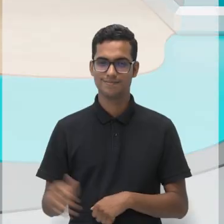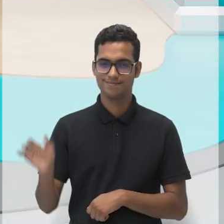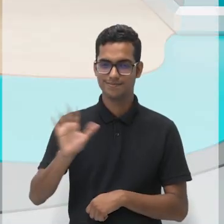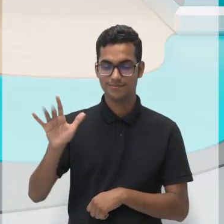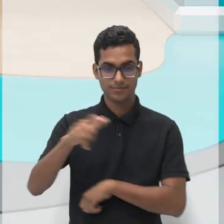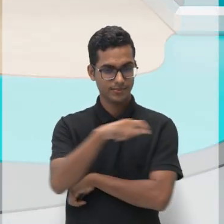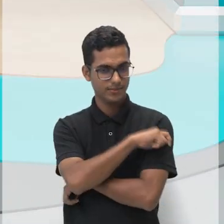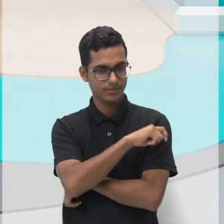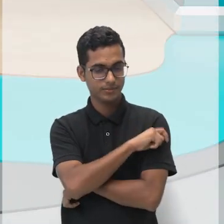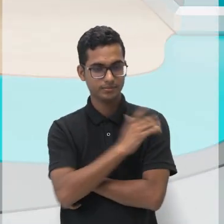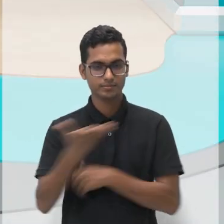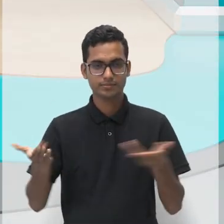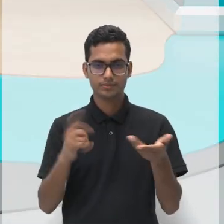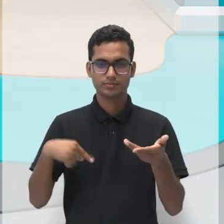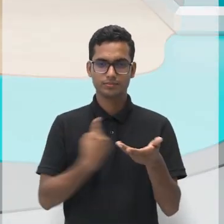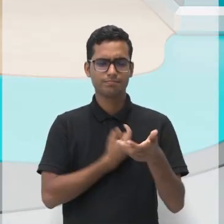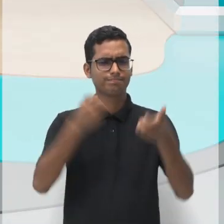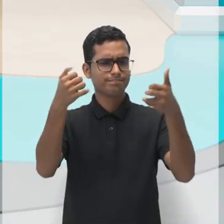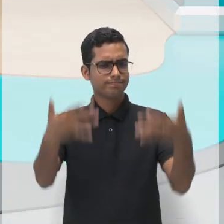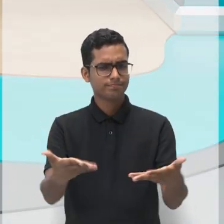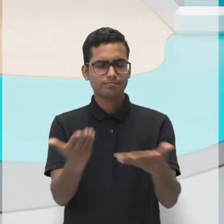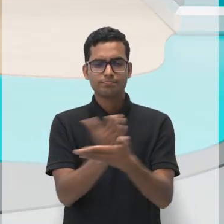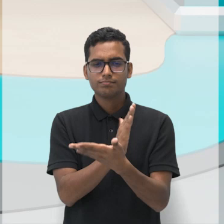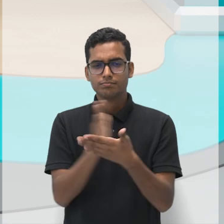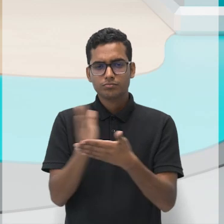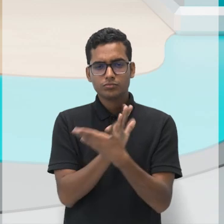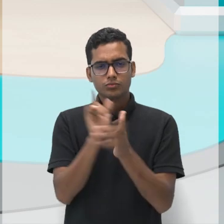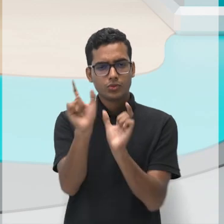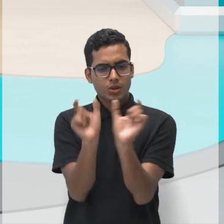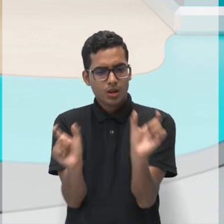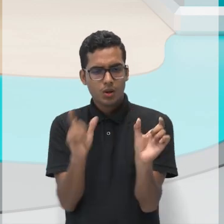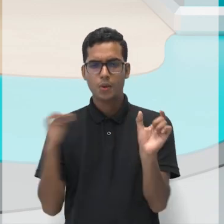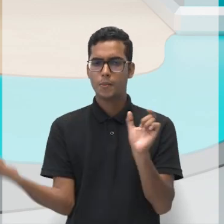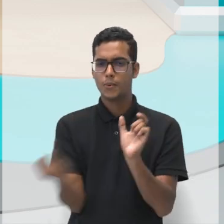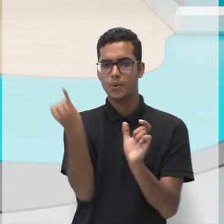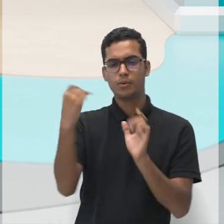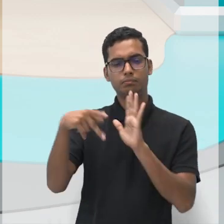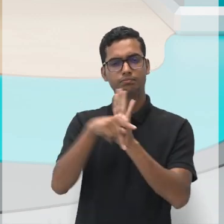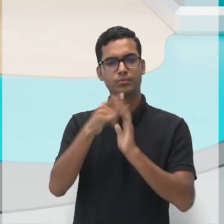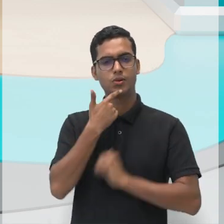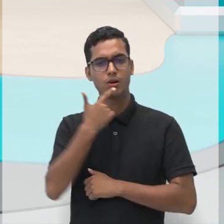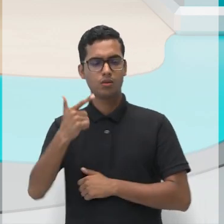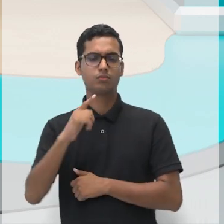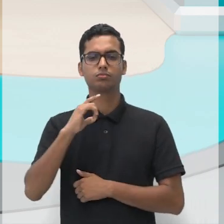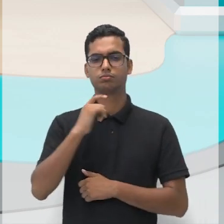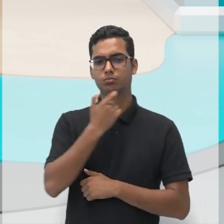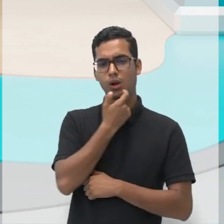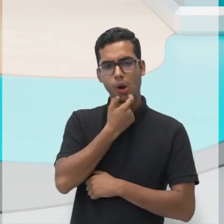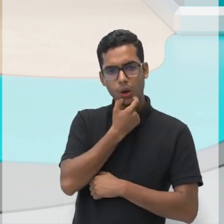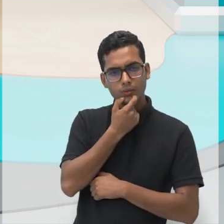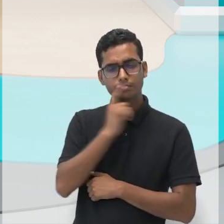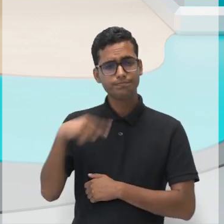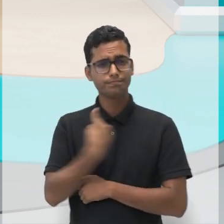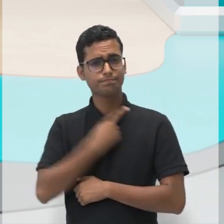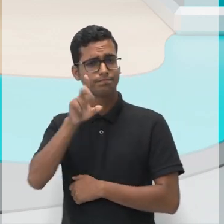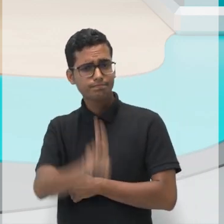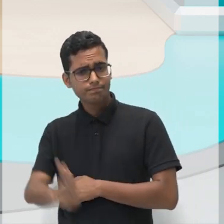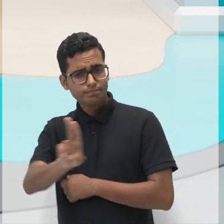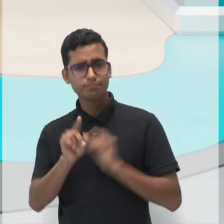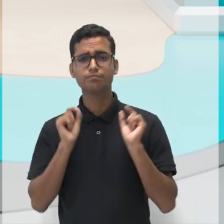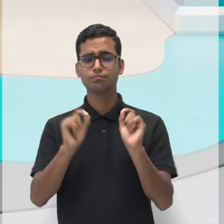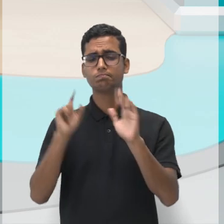Hey! Vamos falar de umas palavras muito importantes na língua inglesa que nós usamos para